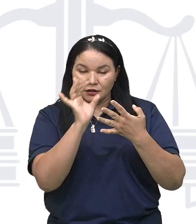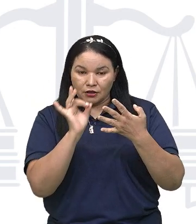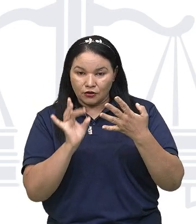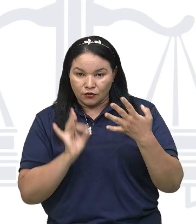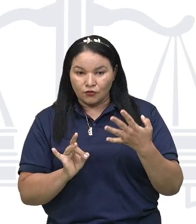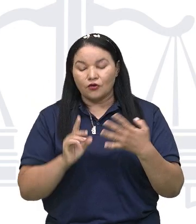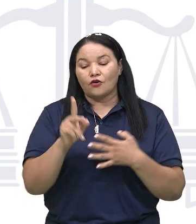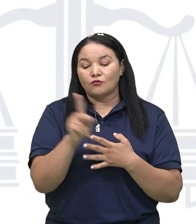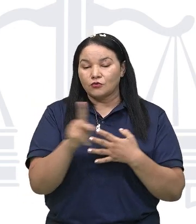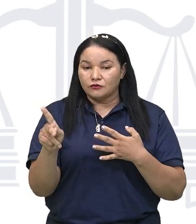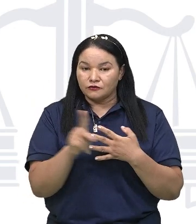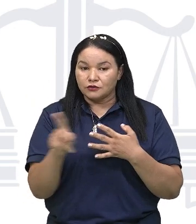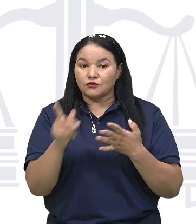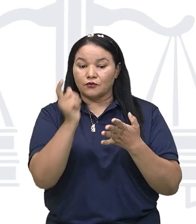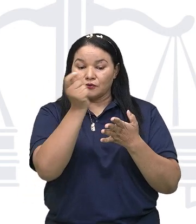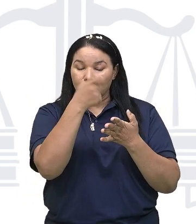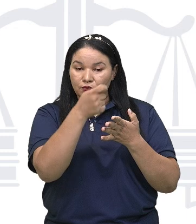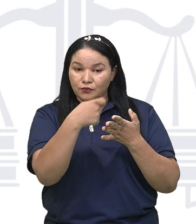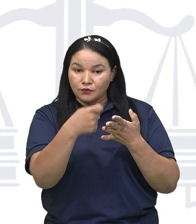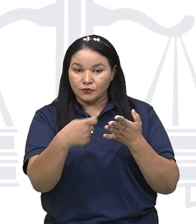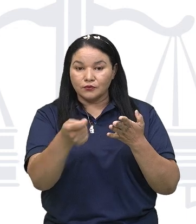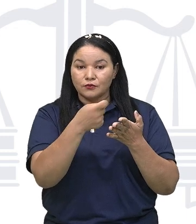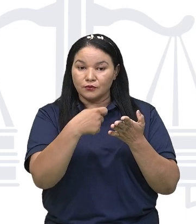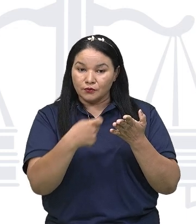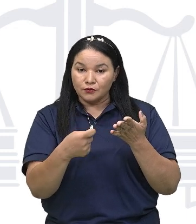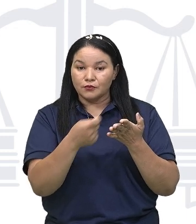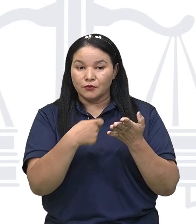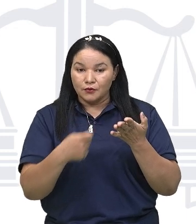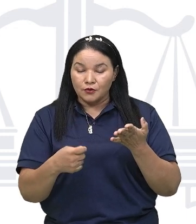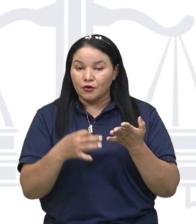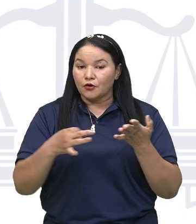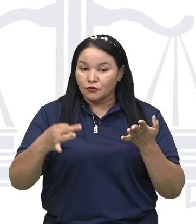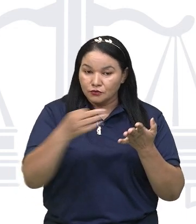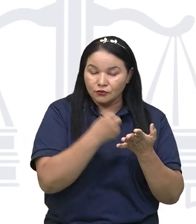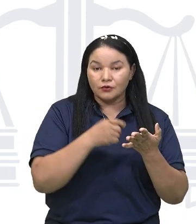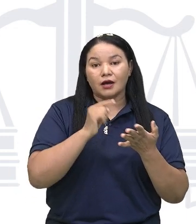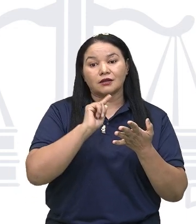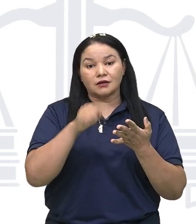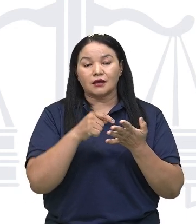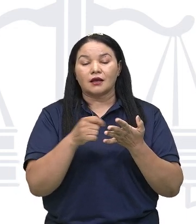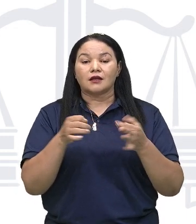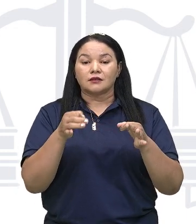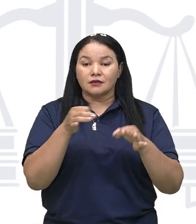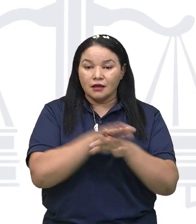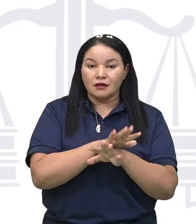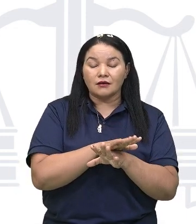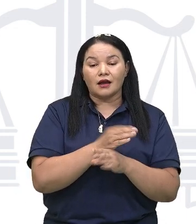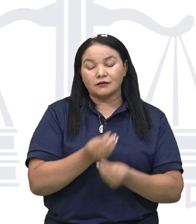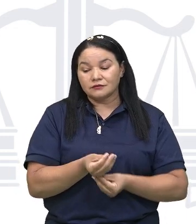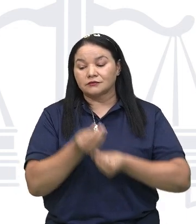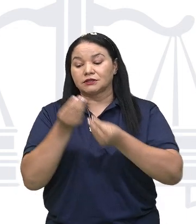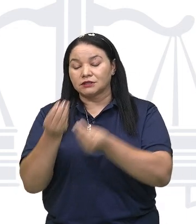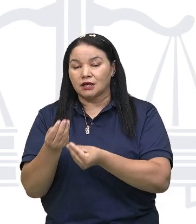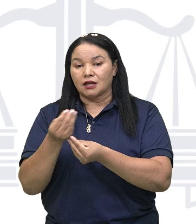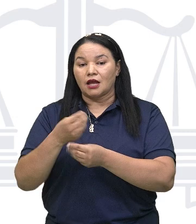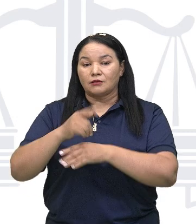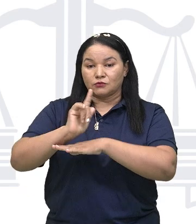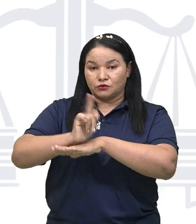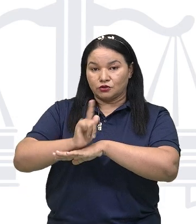esse preenchimento à mão. Isso. Depois que ele preencher, ele vai encaminhar para o gestor da escola. O